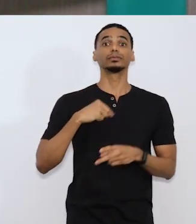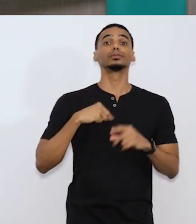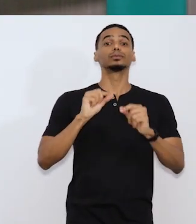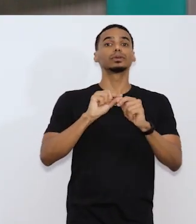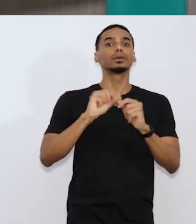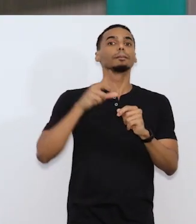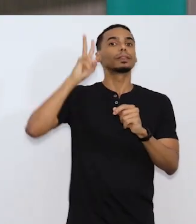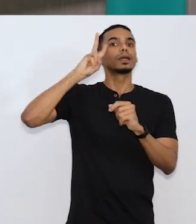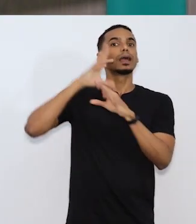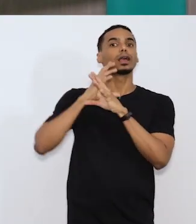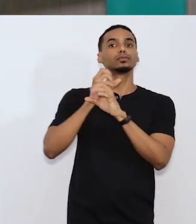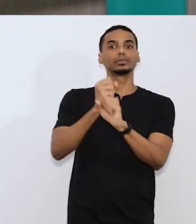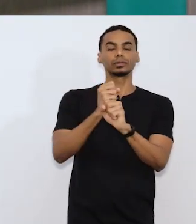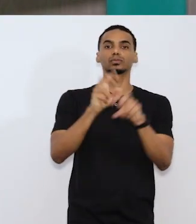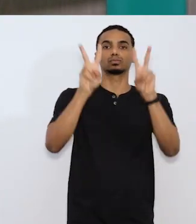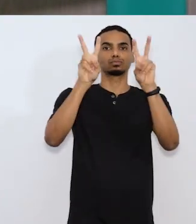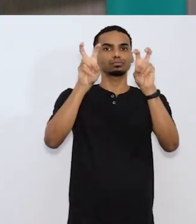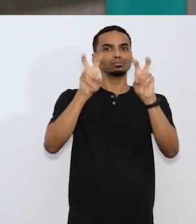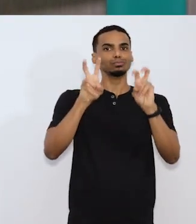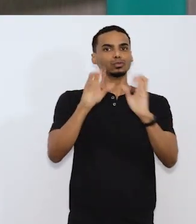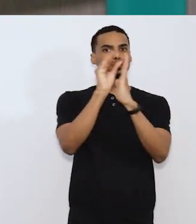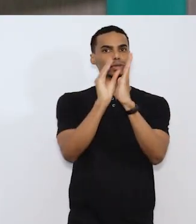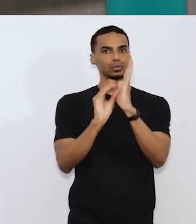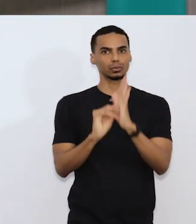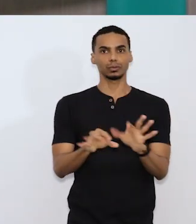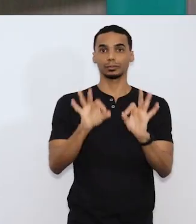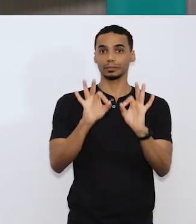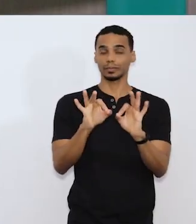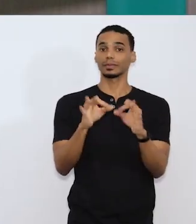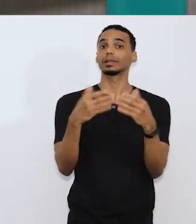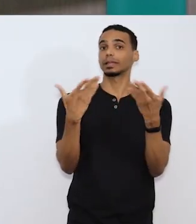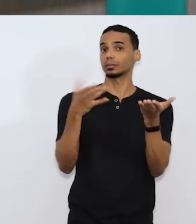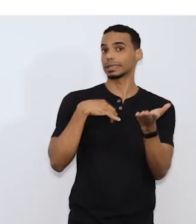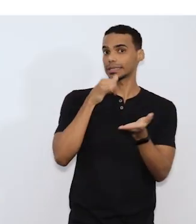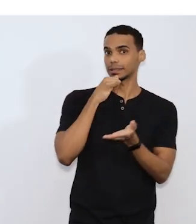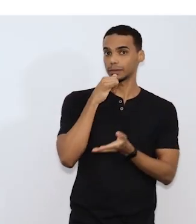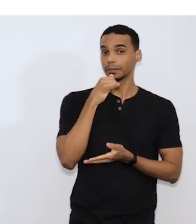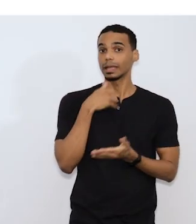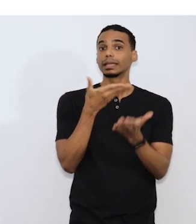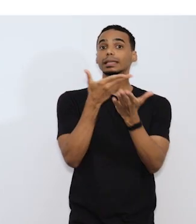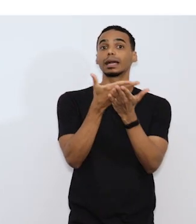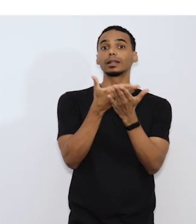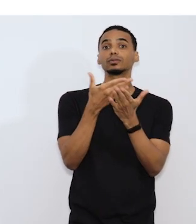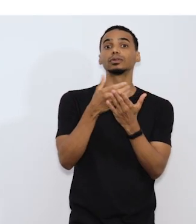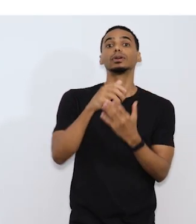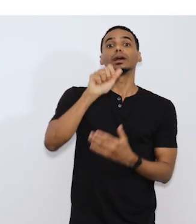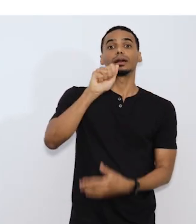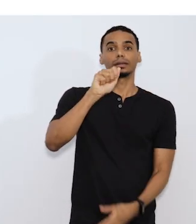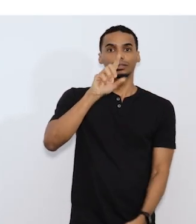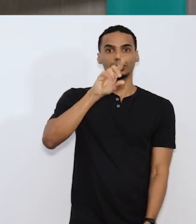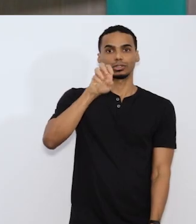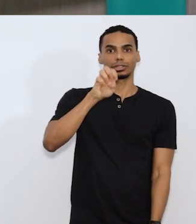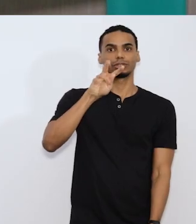fazendo revisões acerca desses assuntos. Então eu trago para vocês que, por exemplo, na aula de adjetivo, nós falamos que o